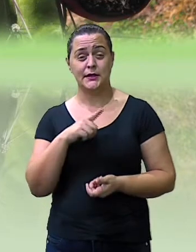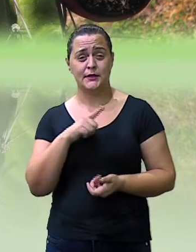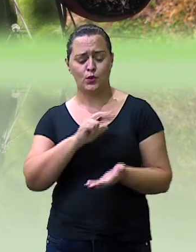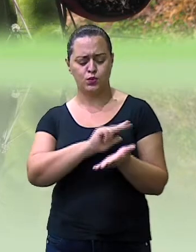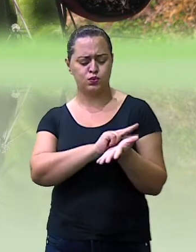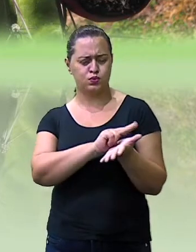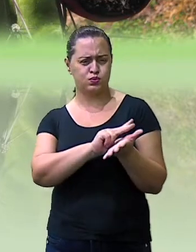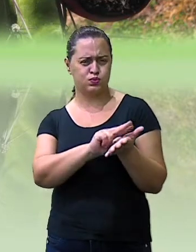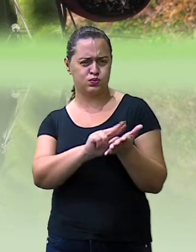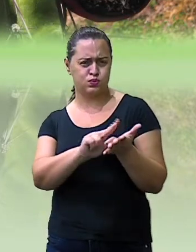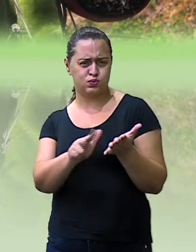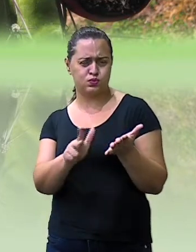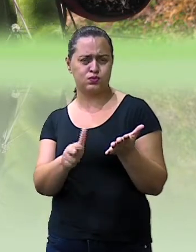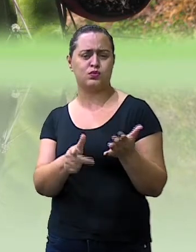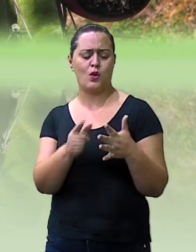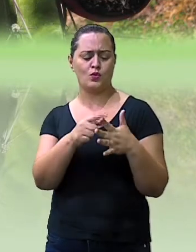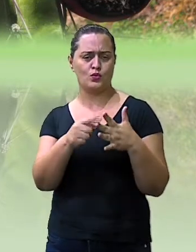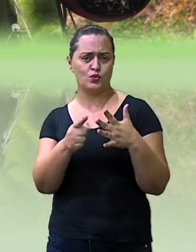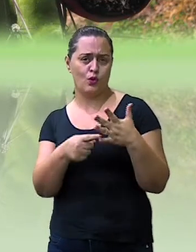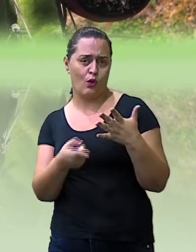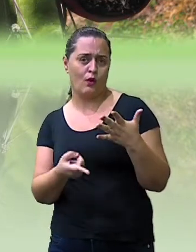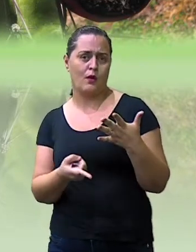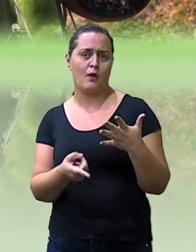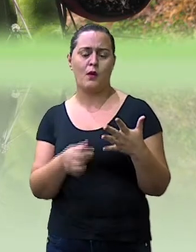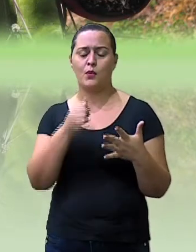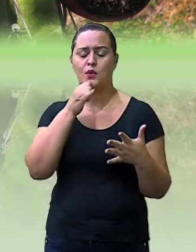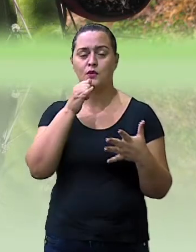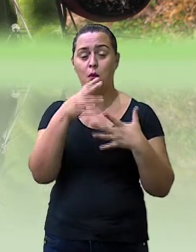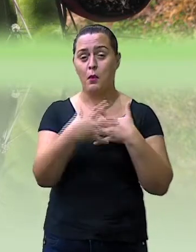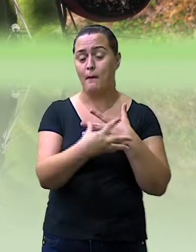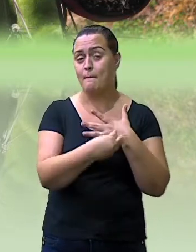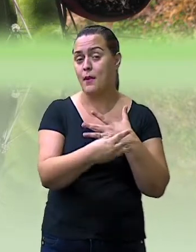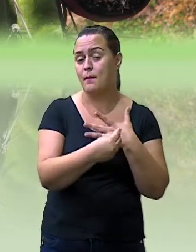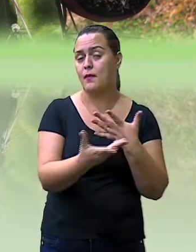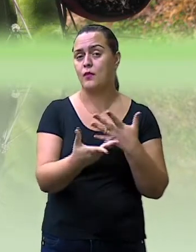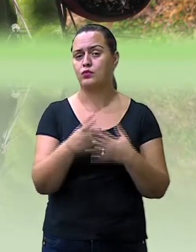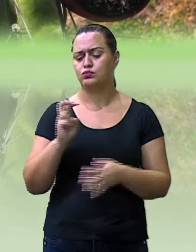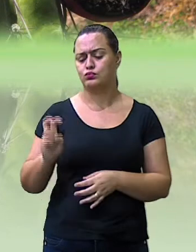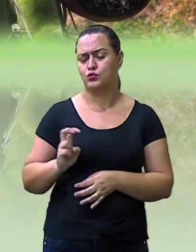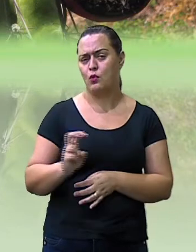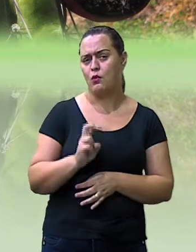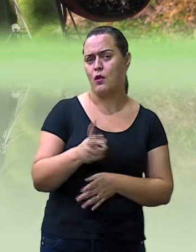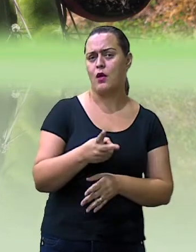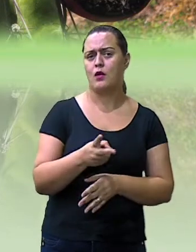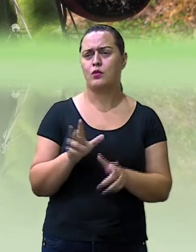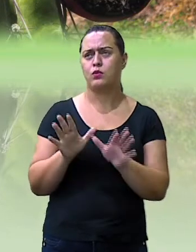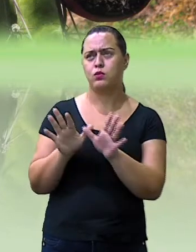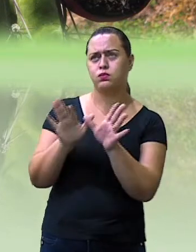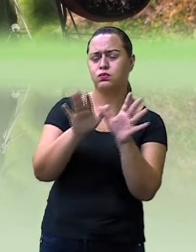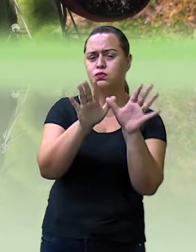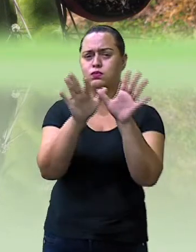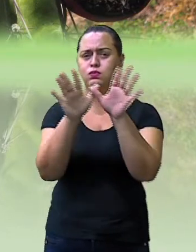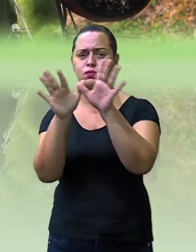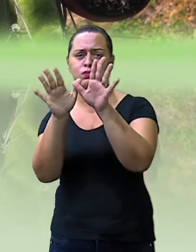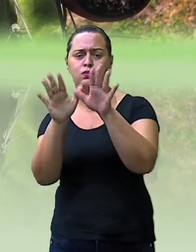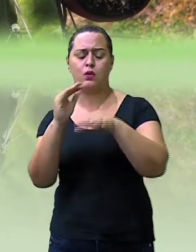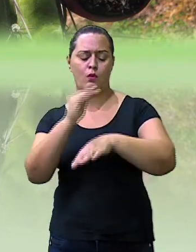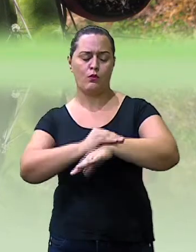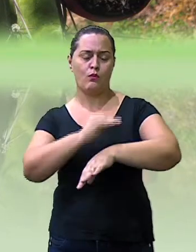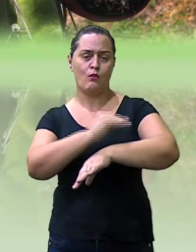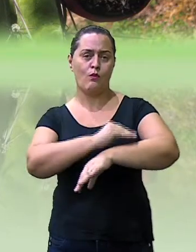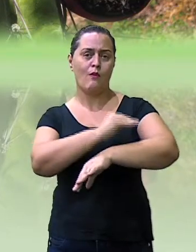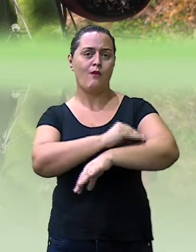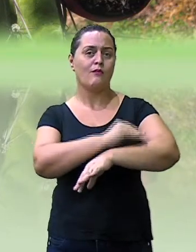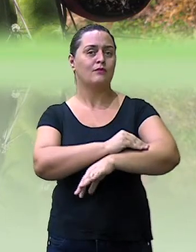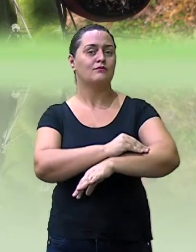fauna brasileira como mamíferos, répteis, aves, anfíbios, entre eles a cutia,